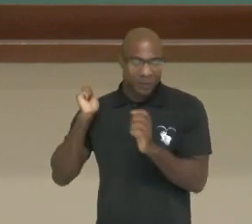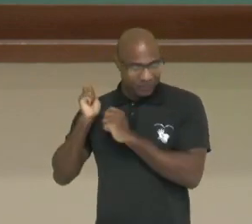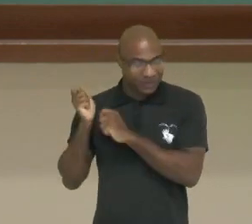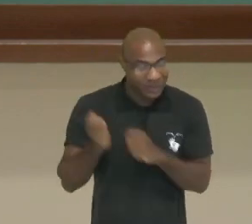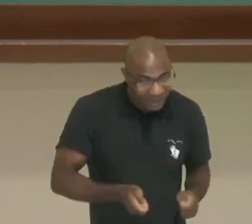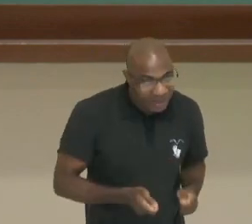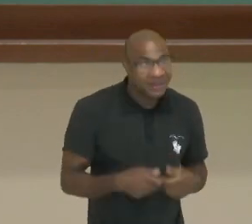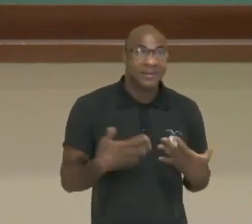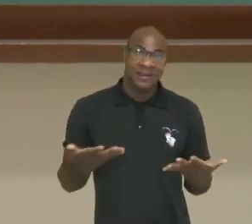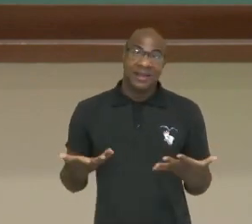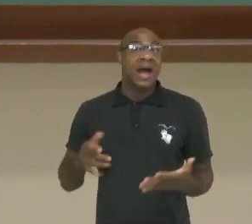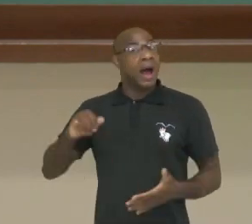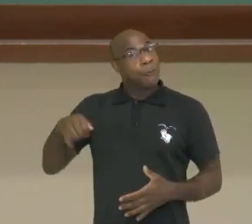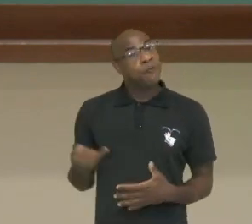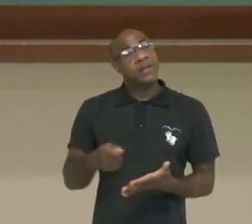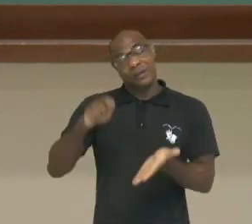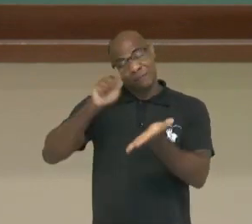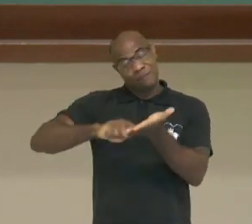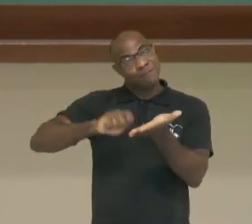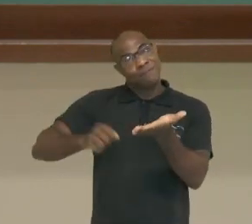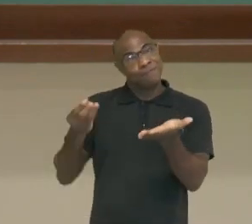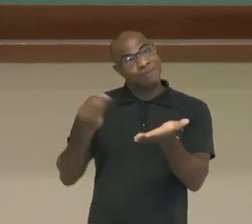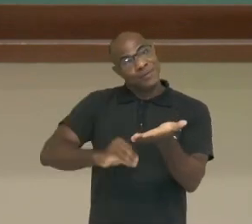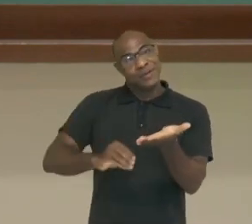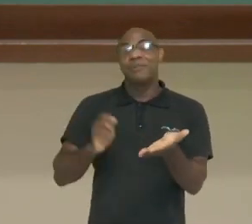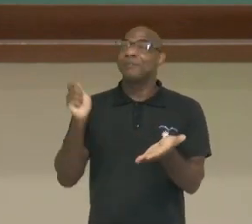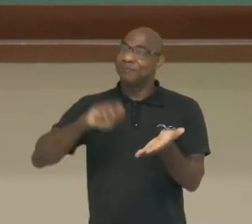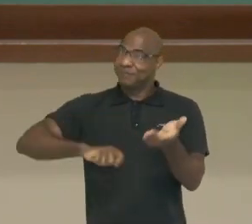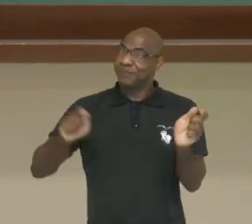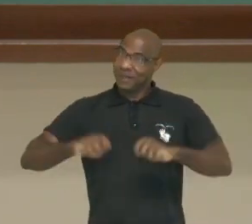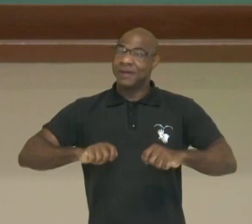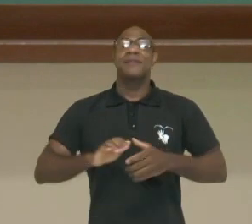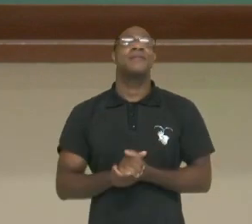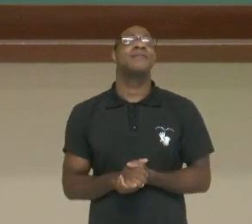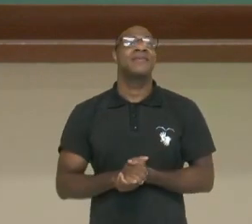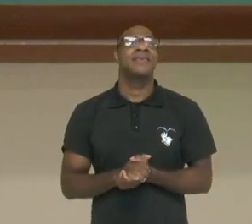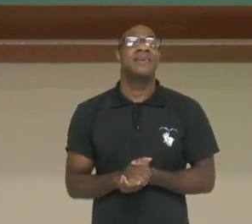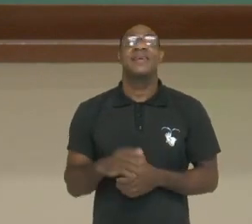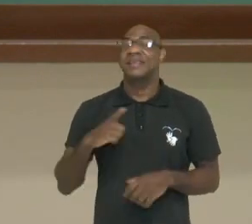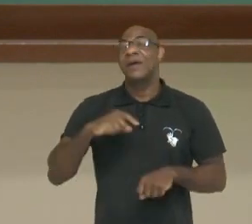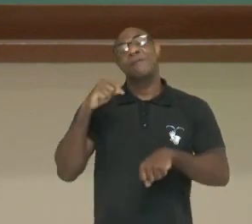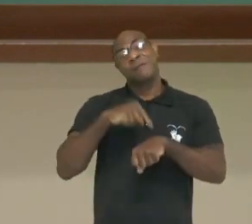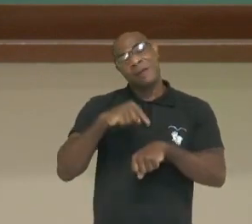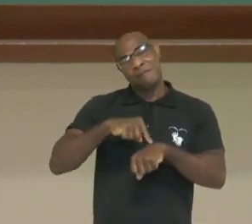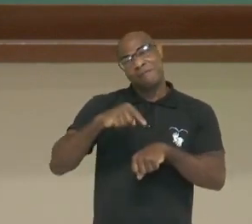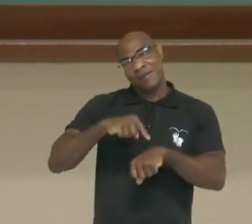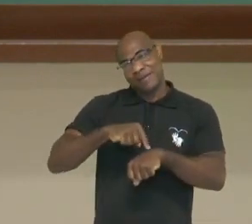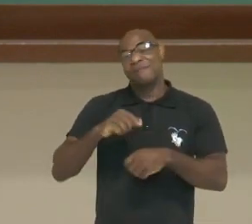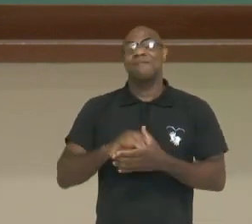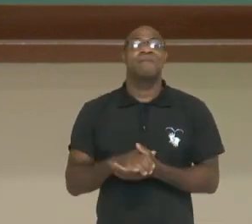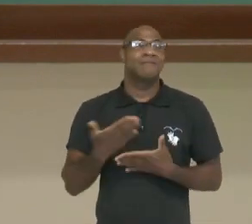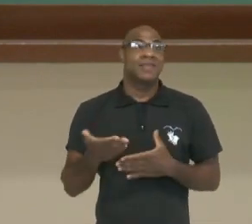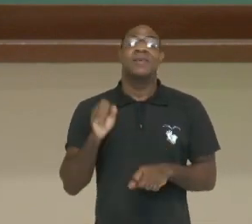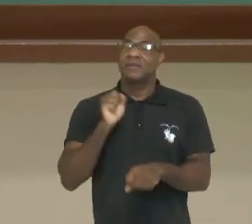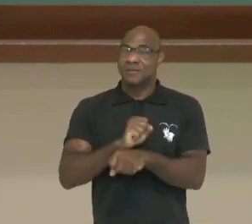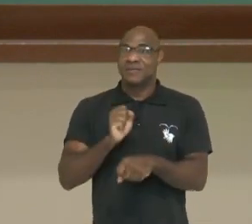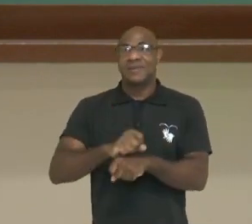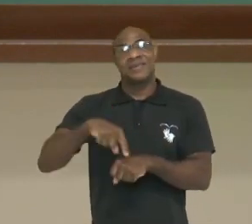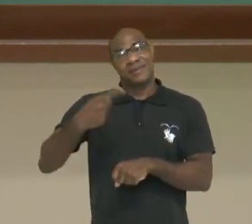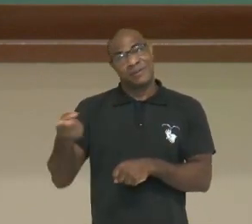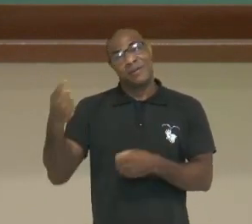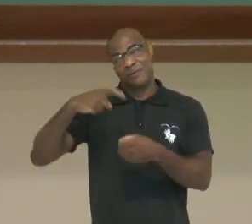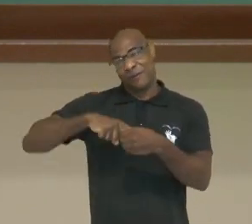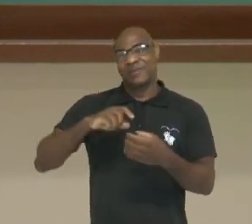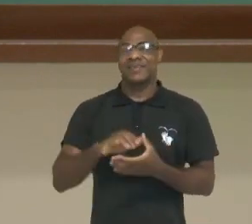dita agora, né, nesse momento, você pode escrever no seu caderno. Você terá um tempinho para isso e eu aguardo você.